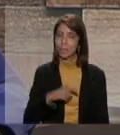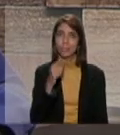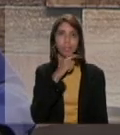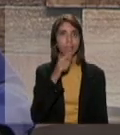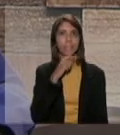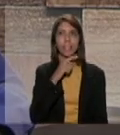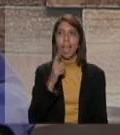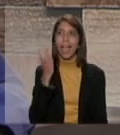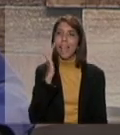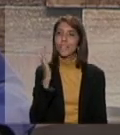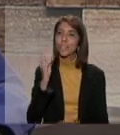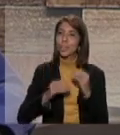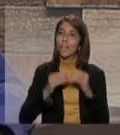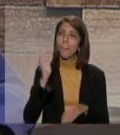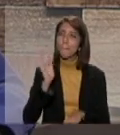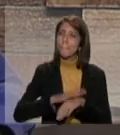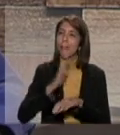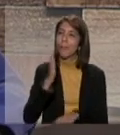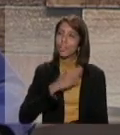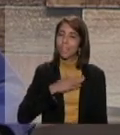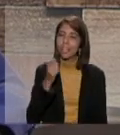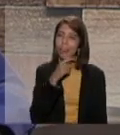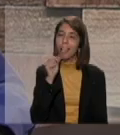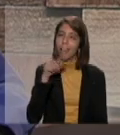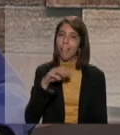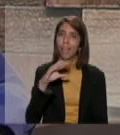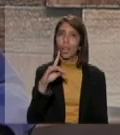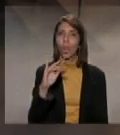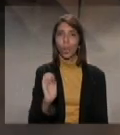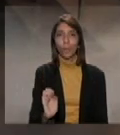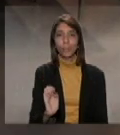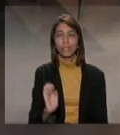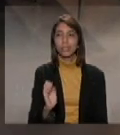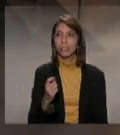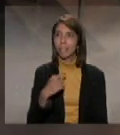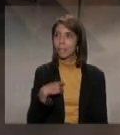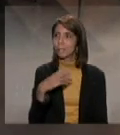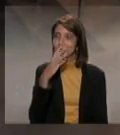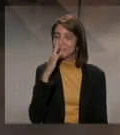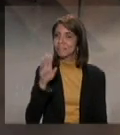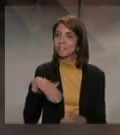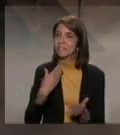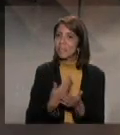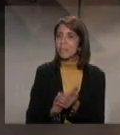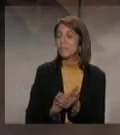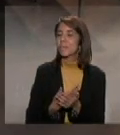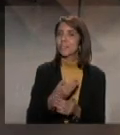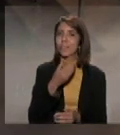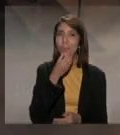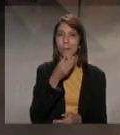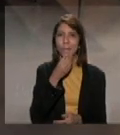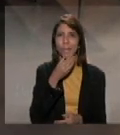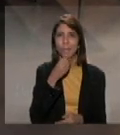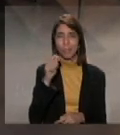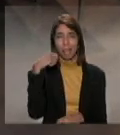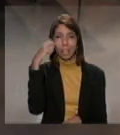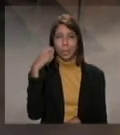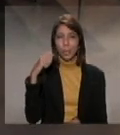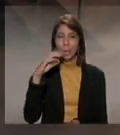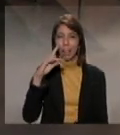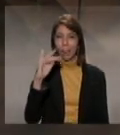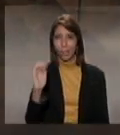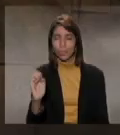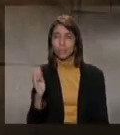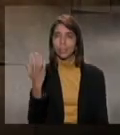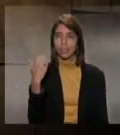acho que foi a novela que eu mais me diverti fazendo em toda a minha vida. Era uma coisa absurda, até hoje eu tenho uma relação assim enorme com Calone,